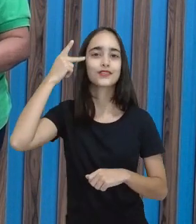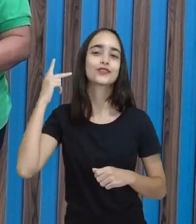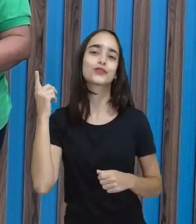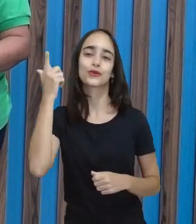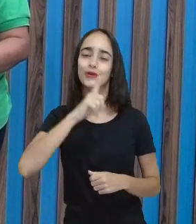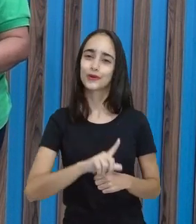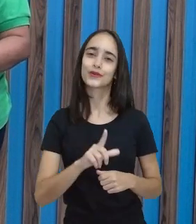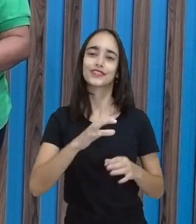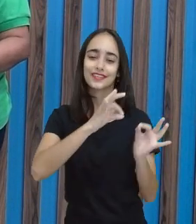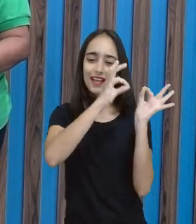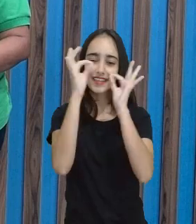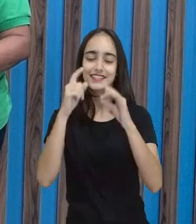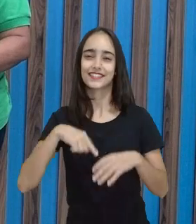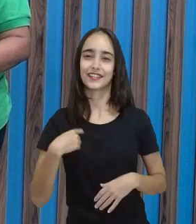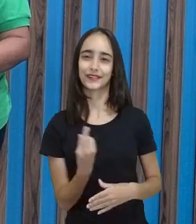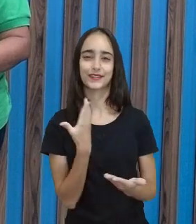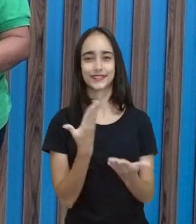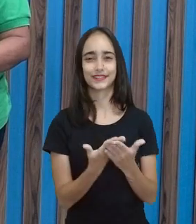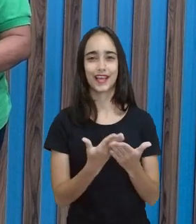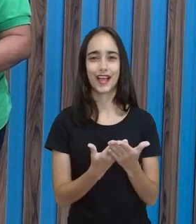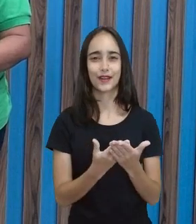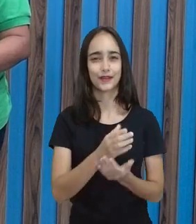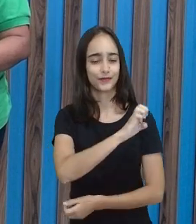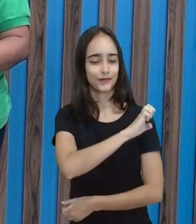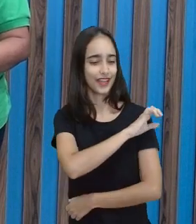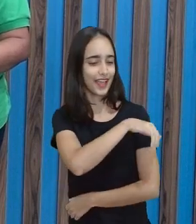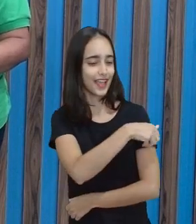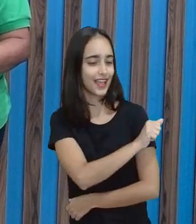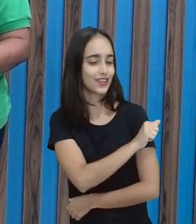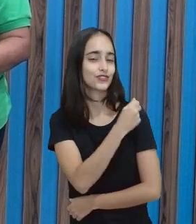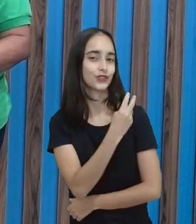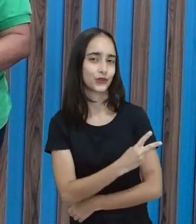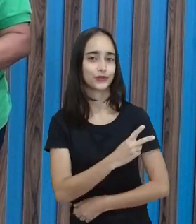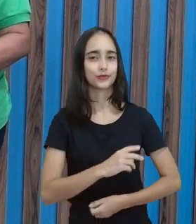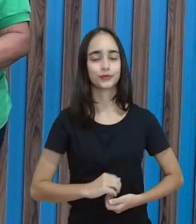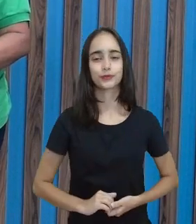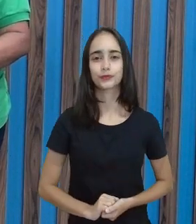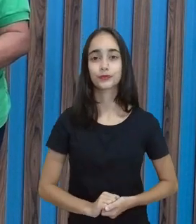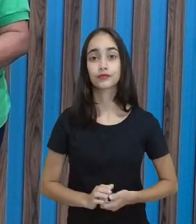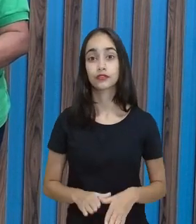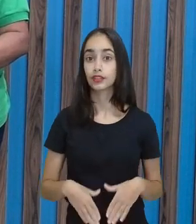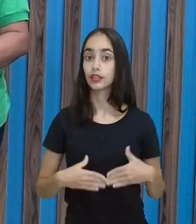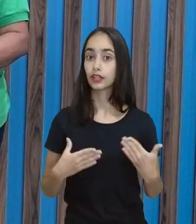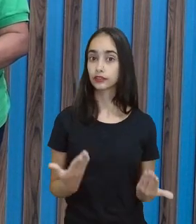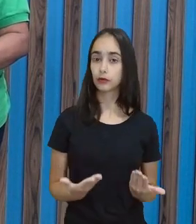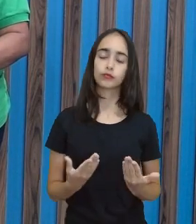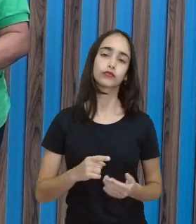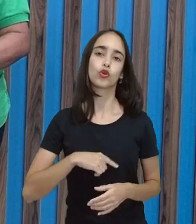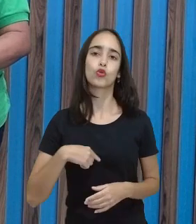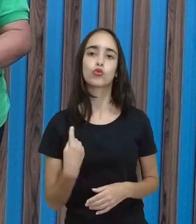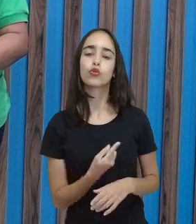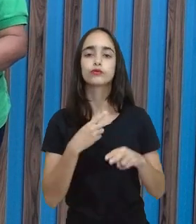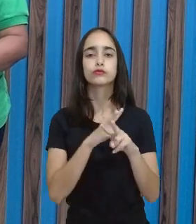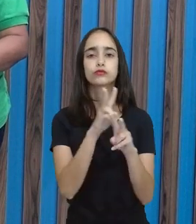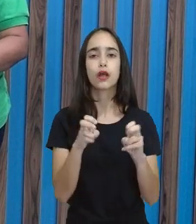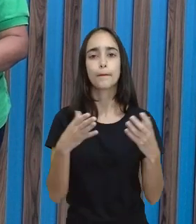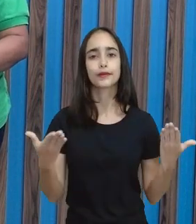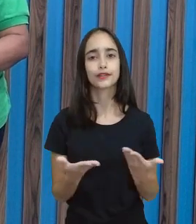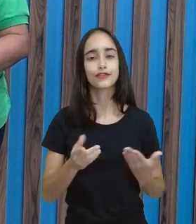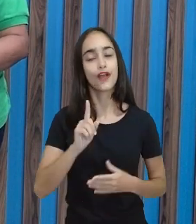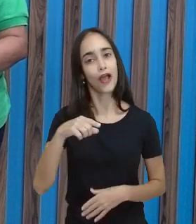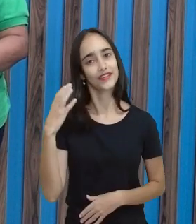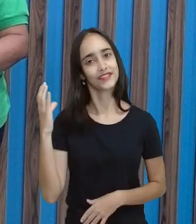da EJA, Educação de Jovens e Adultos, módulo 2. Veja bem, nosso conteúdo de hoje é